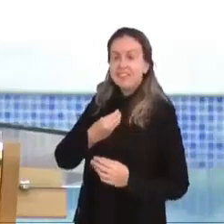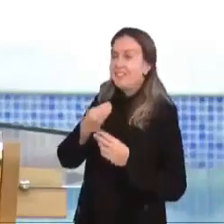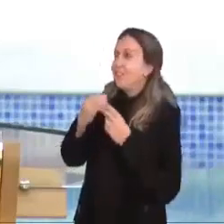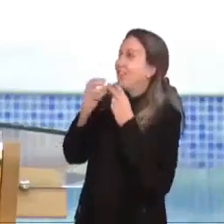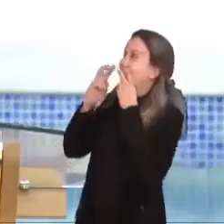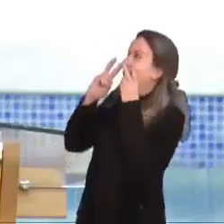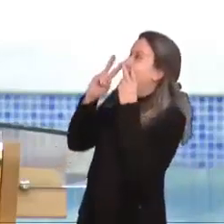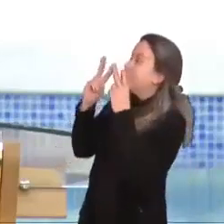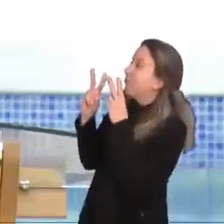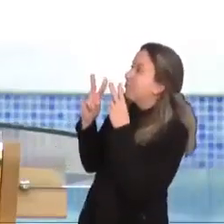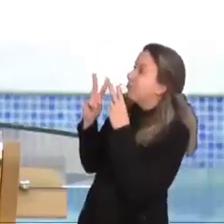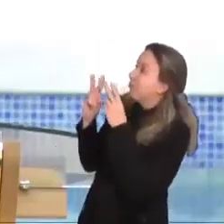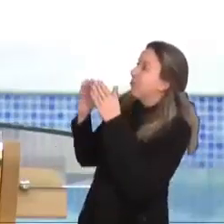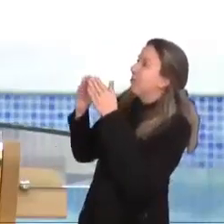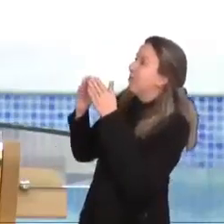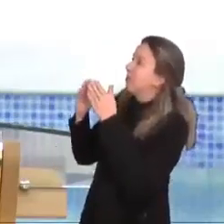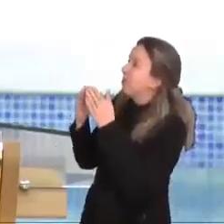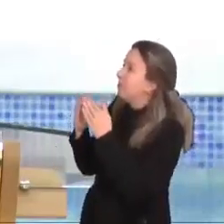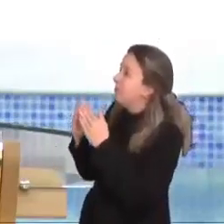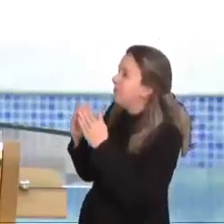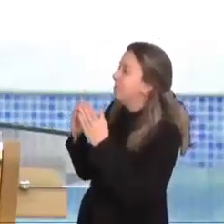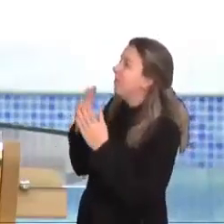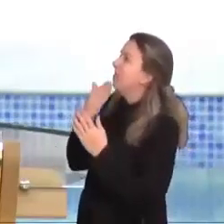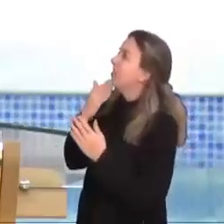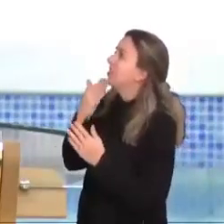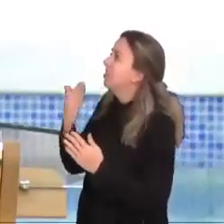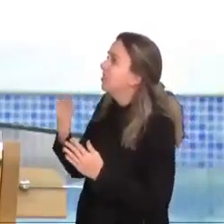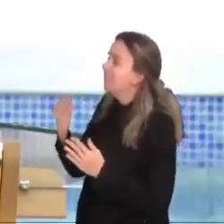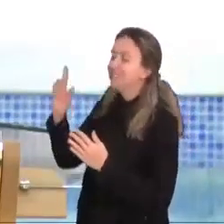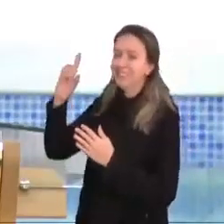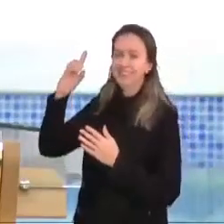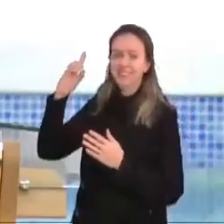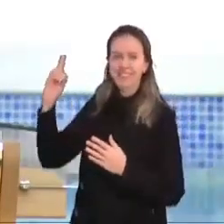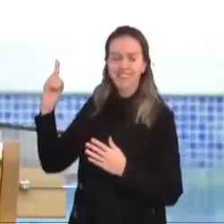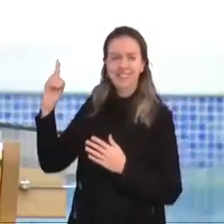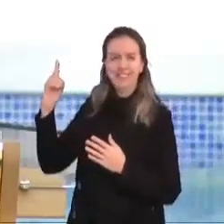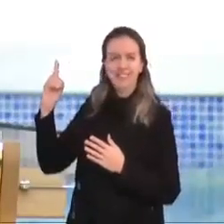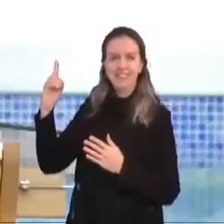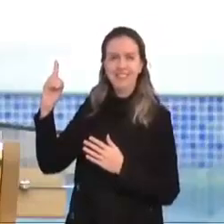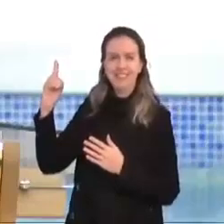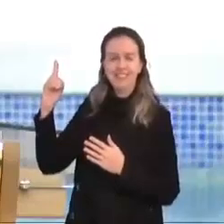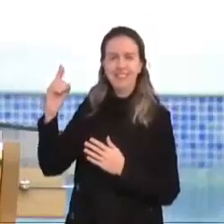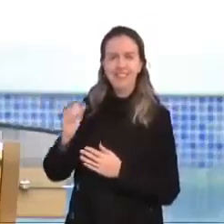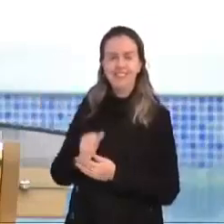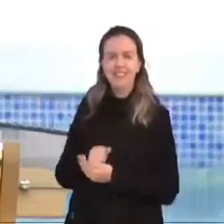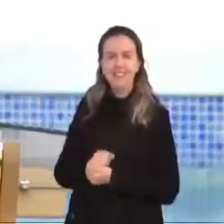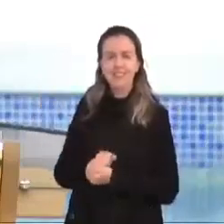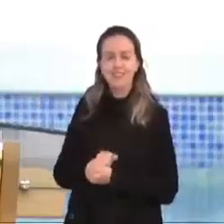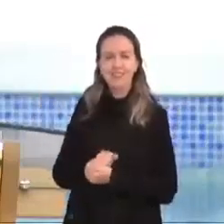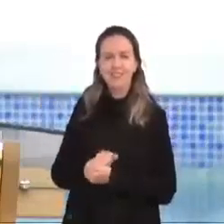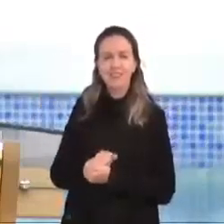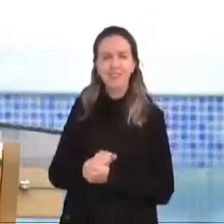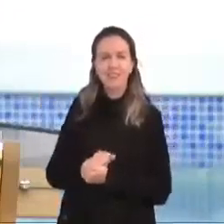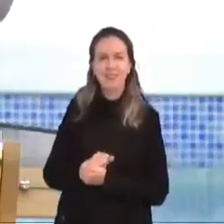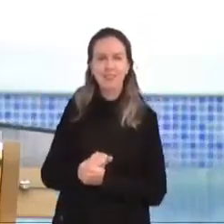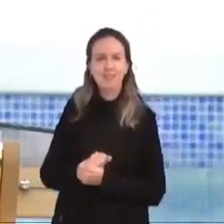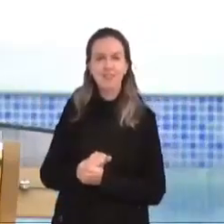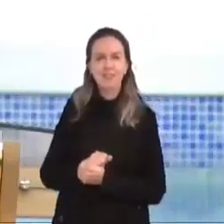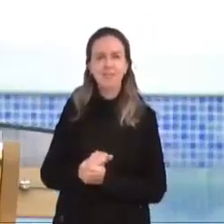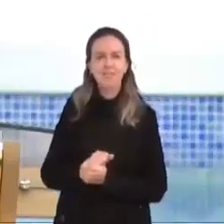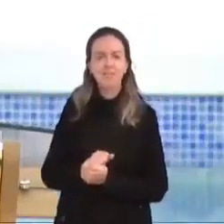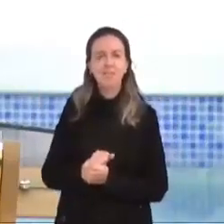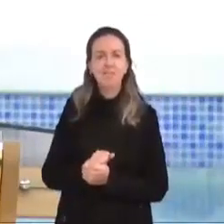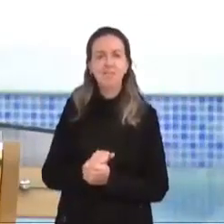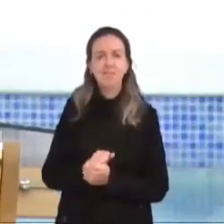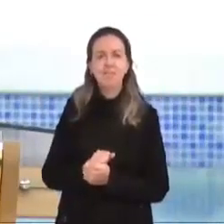clame. Primeiro, o texto nos informa sobre o profeta. Onde está o